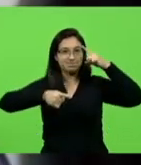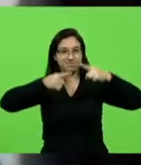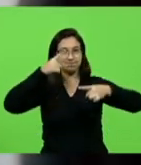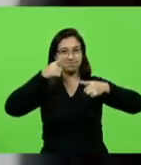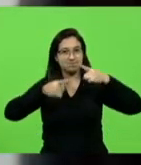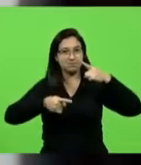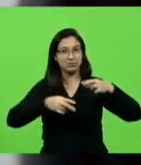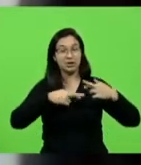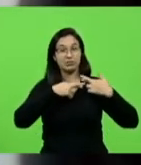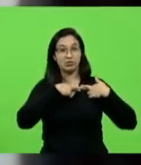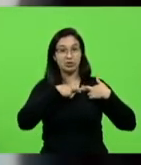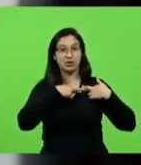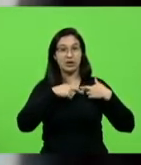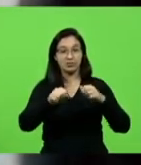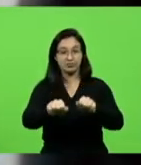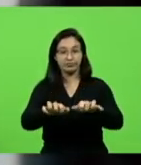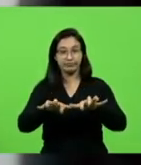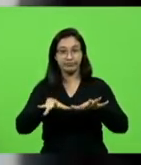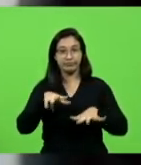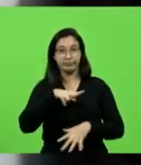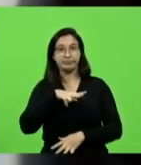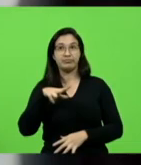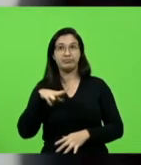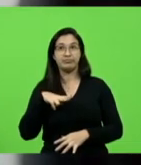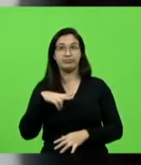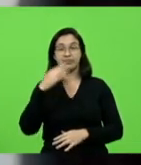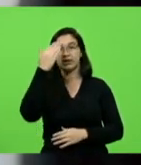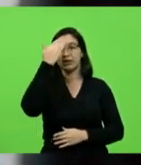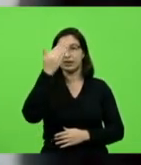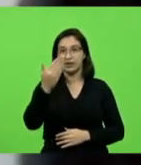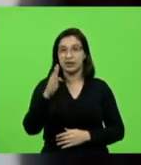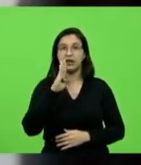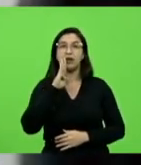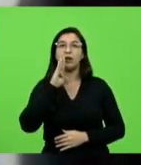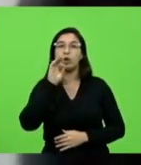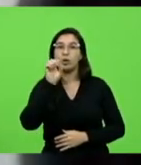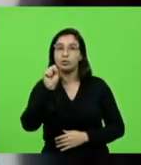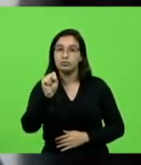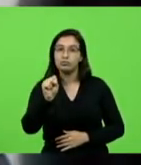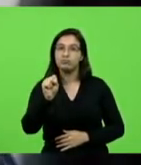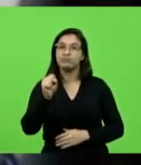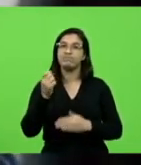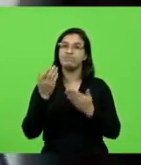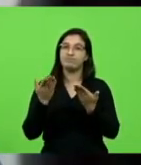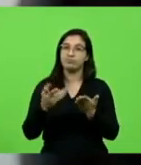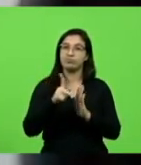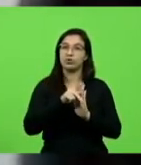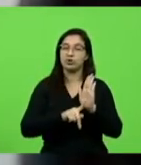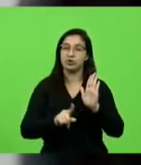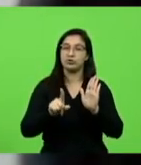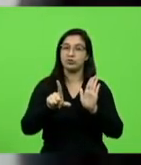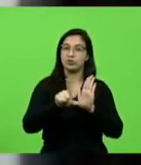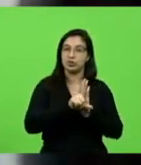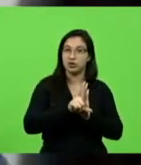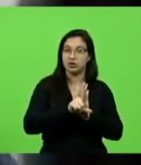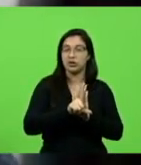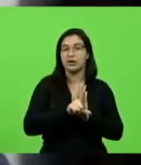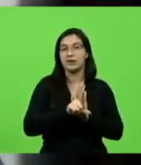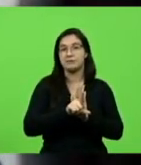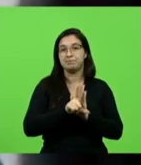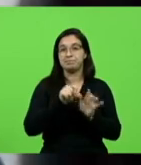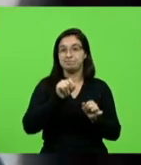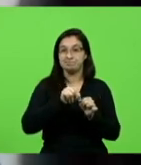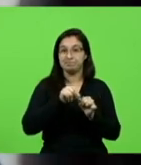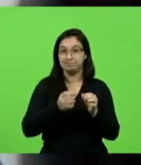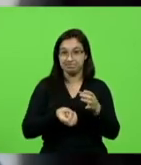audiência pública, agradecer também o deputado Bruno Souza pelo projeto de lei, bastante oportuno. E